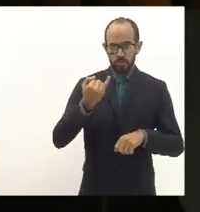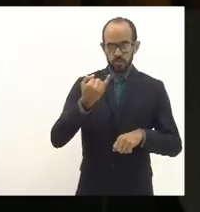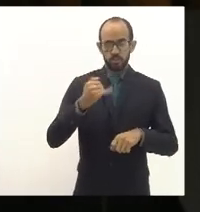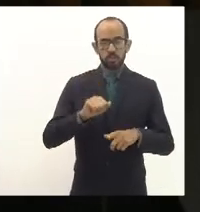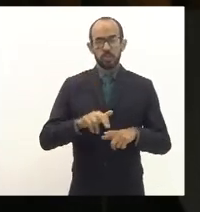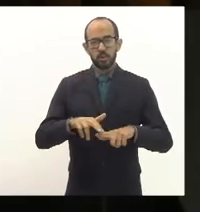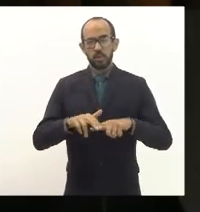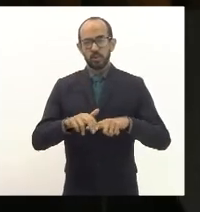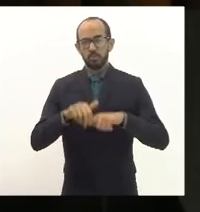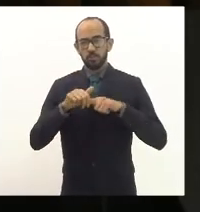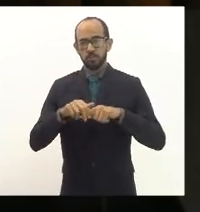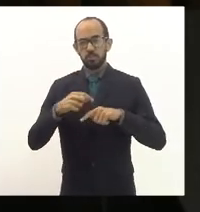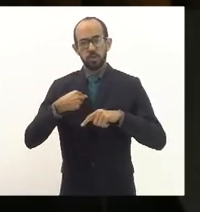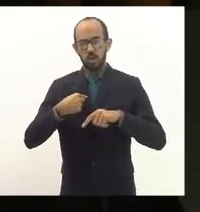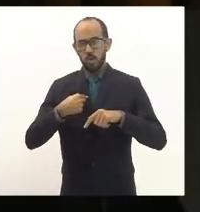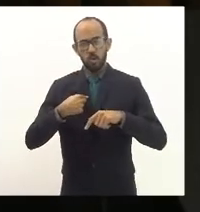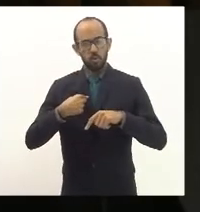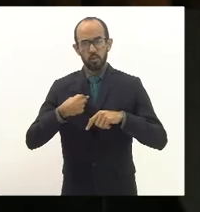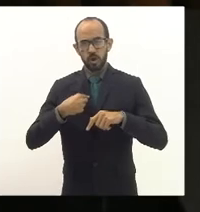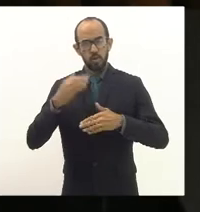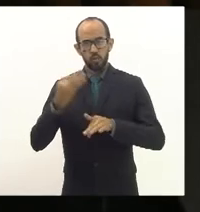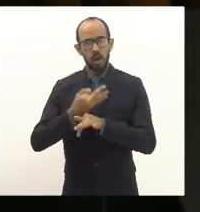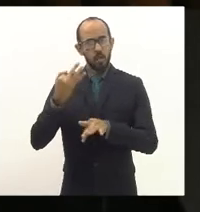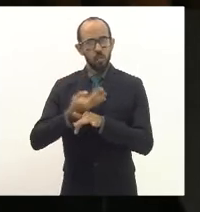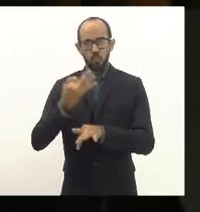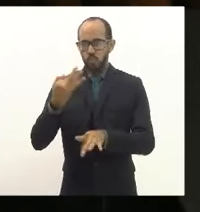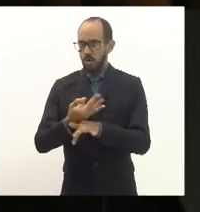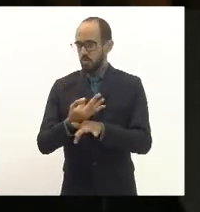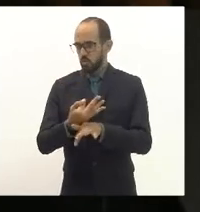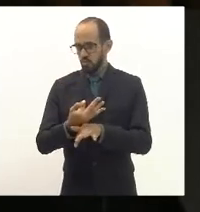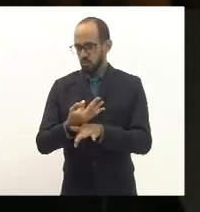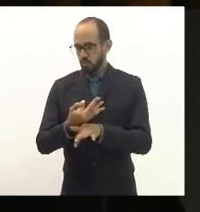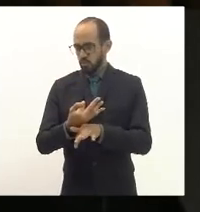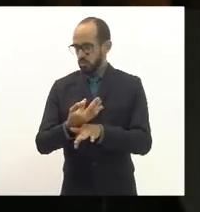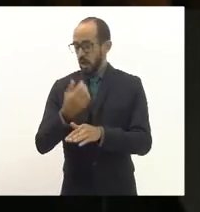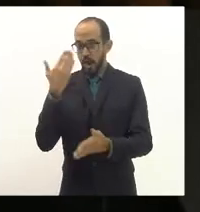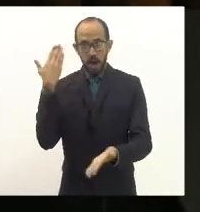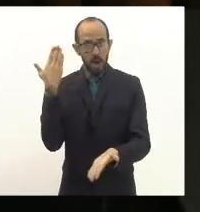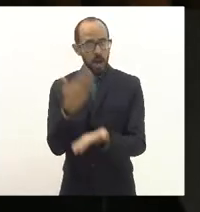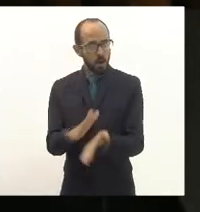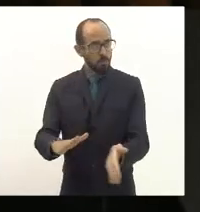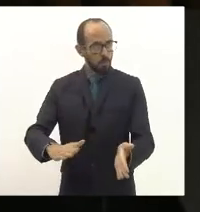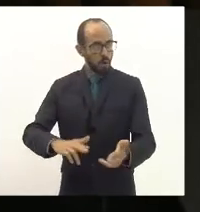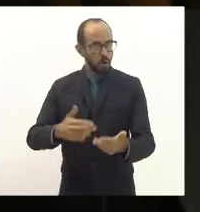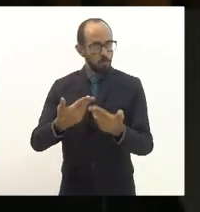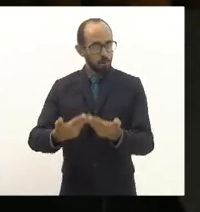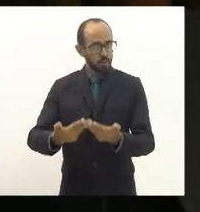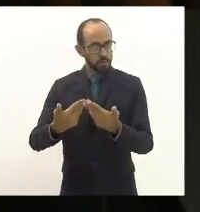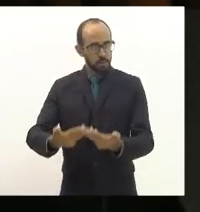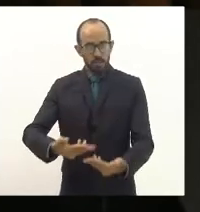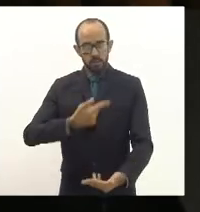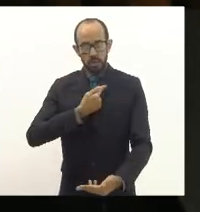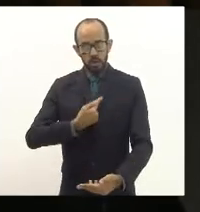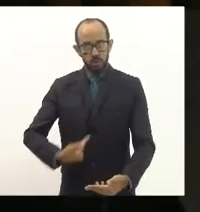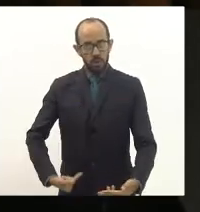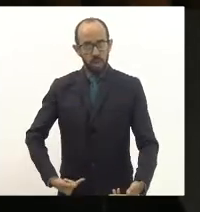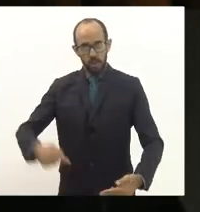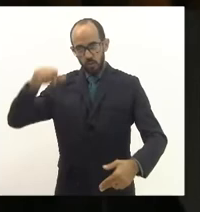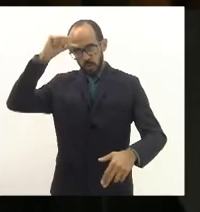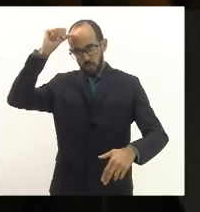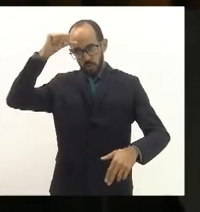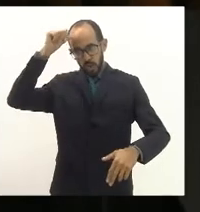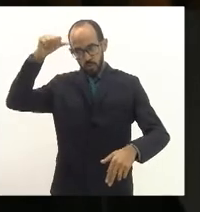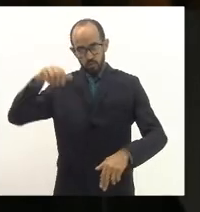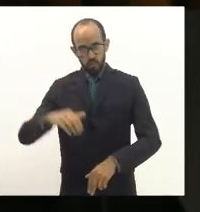sinal, já está me tirando do sério. Acabou a minha paciência, senhor governador Cláudio Castro.